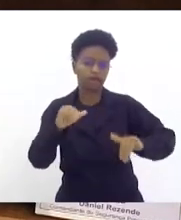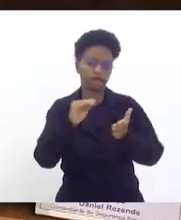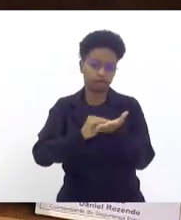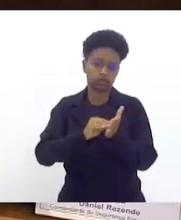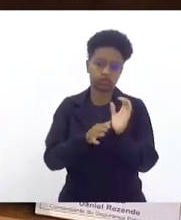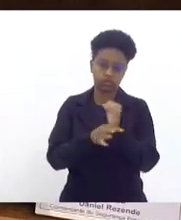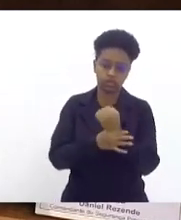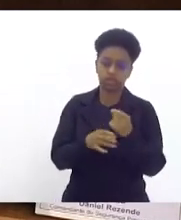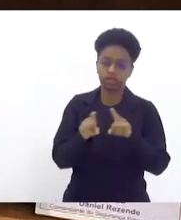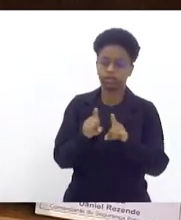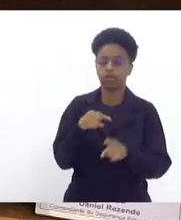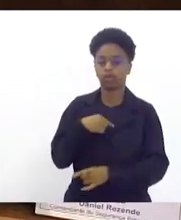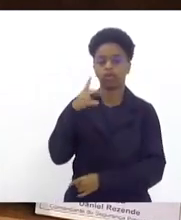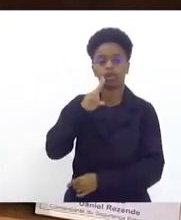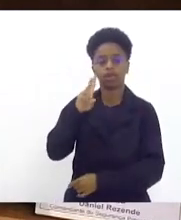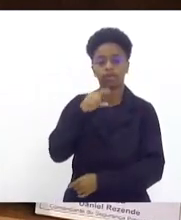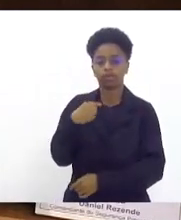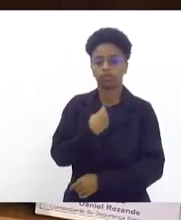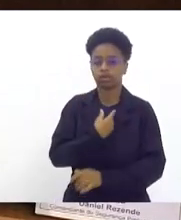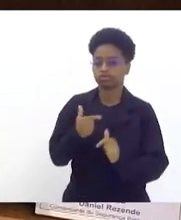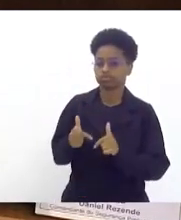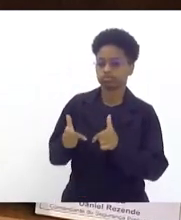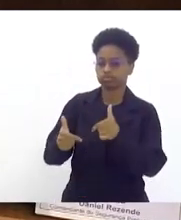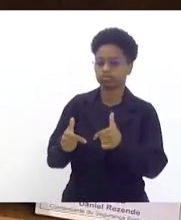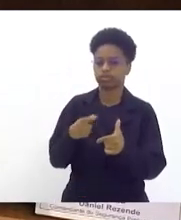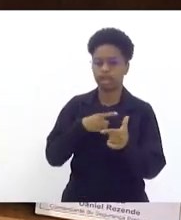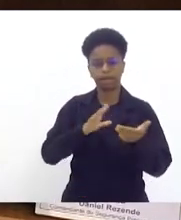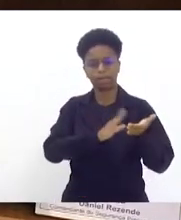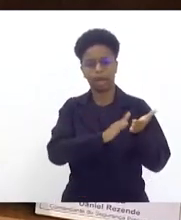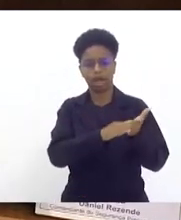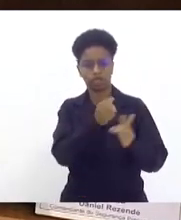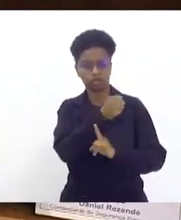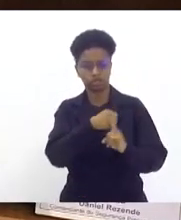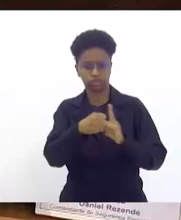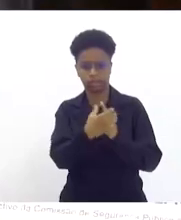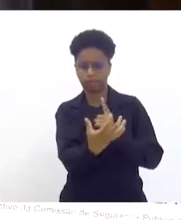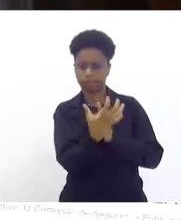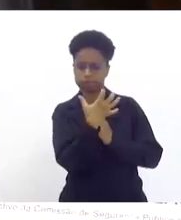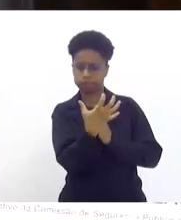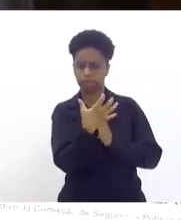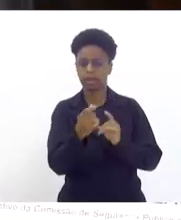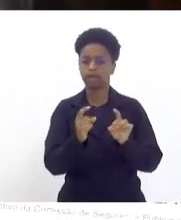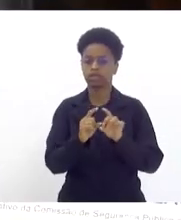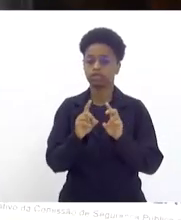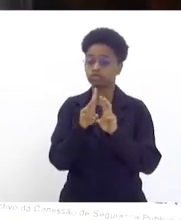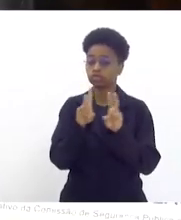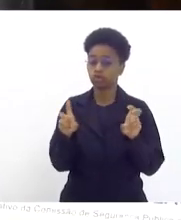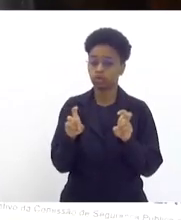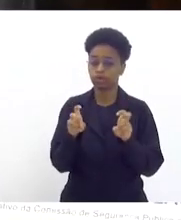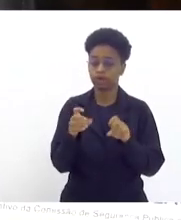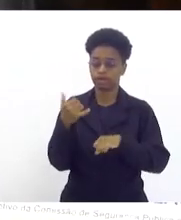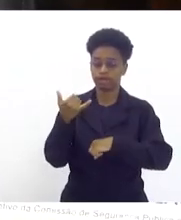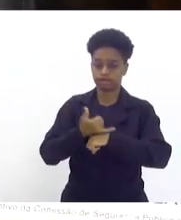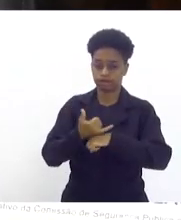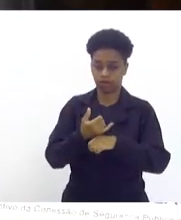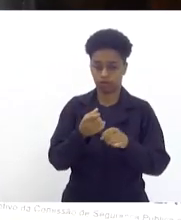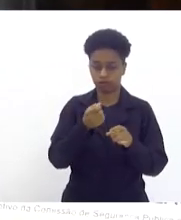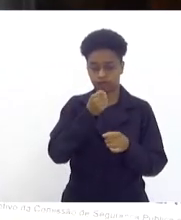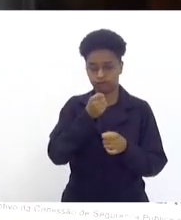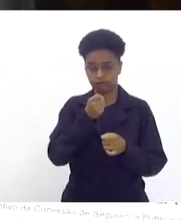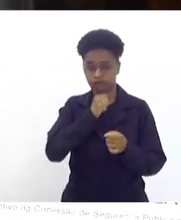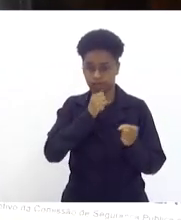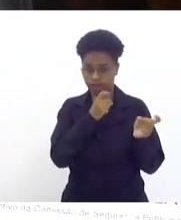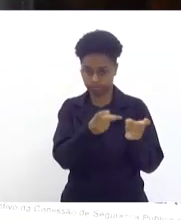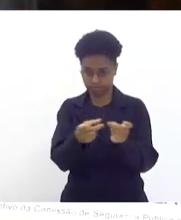fizemos uma operação depois de muito cobrar depois de muito perturbar no que diz respeito aos ferros velhos por exemplo a